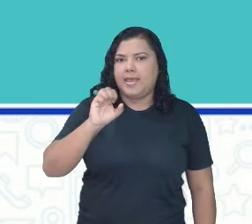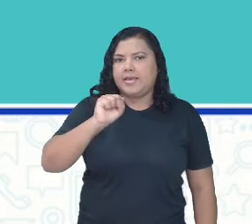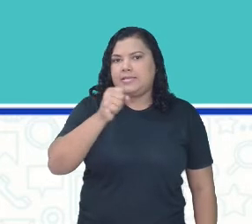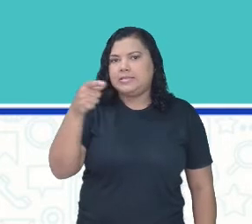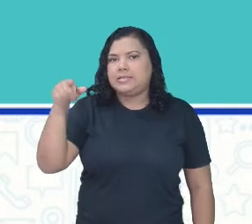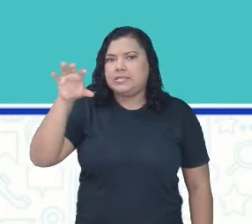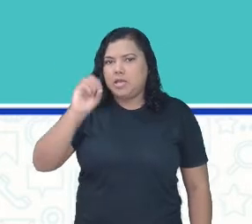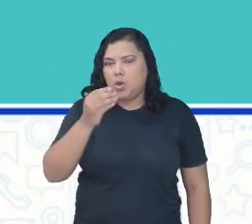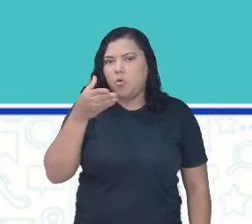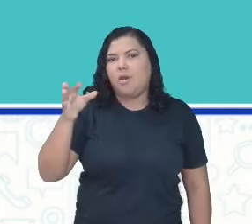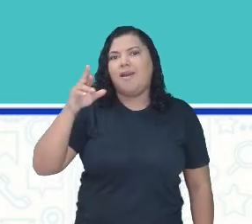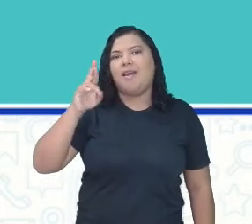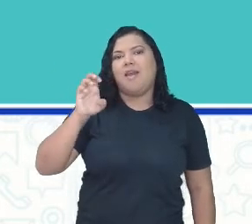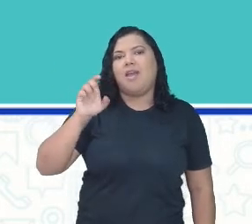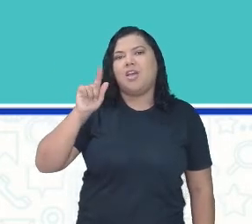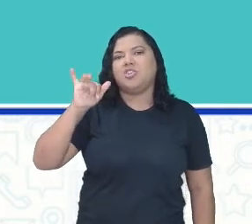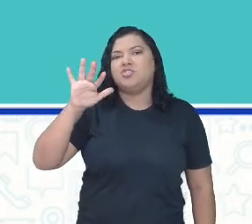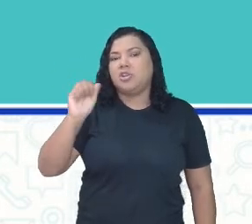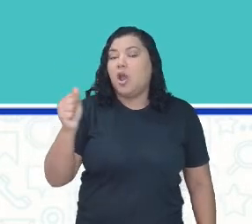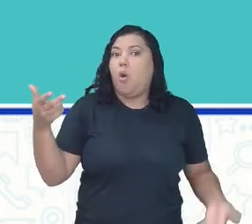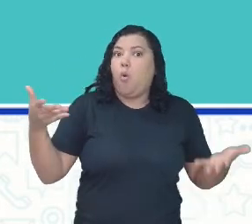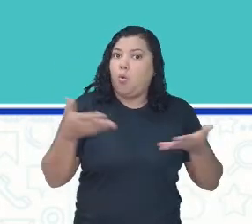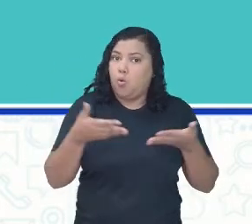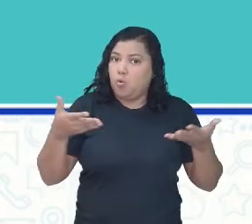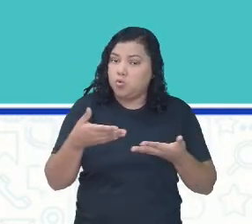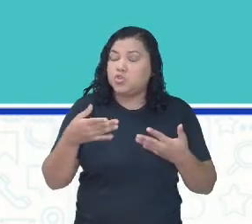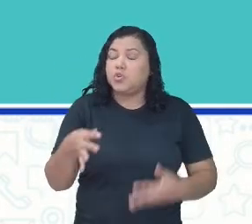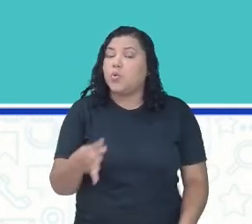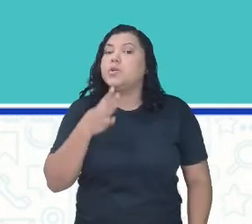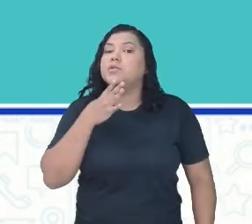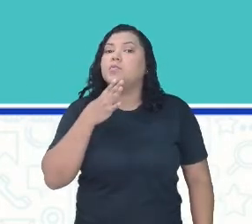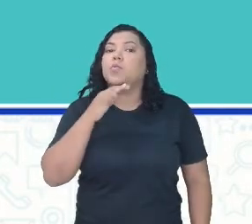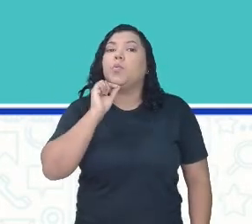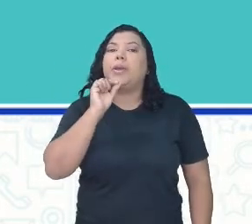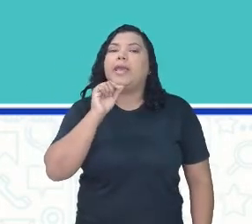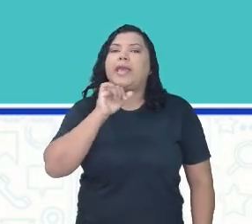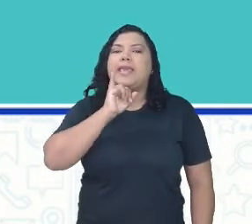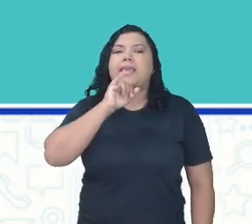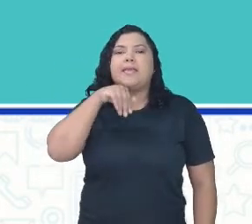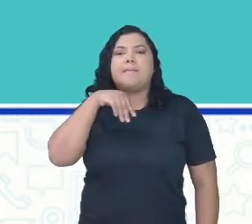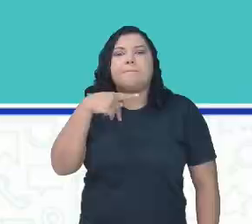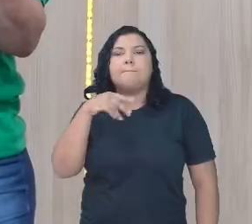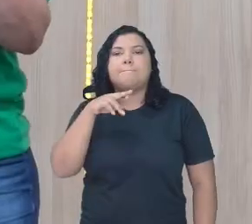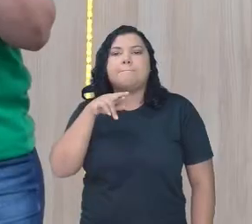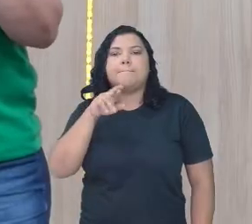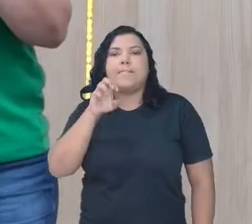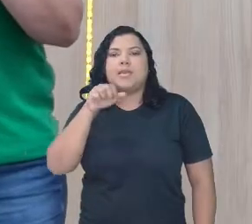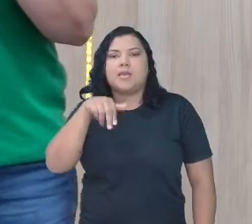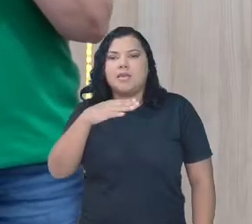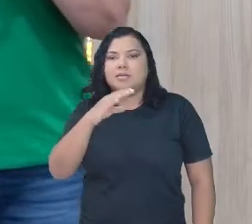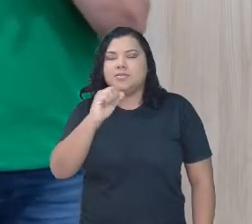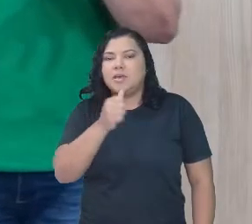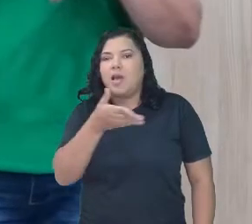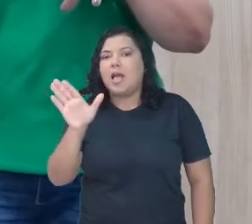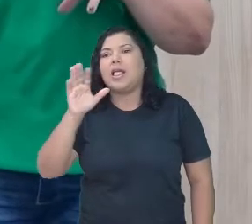conhecida como imprensa nacional. Então, nessa época, houve